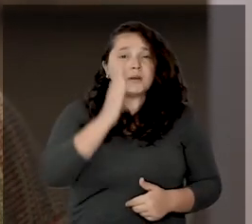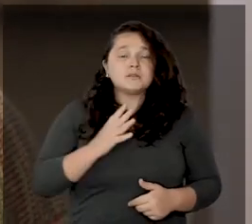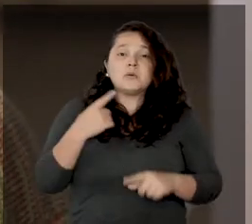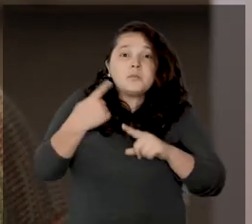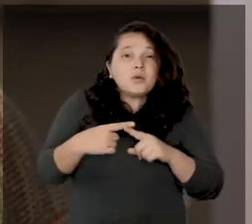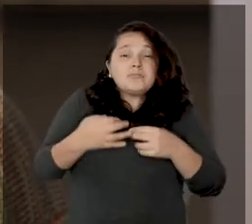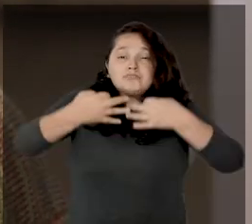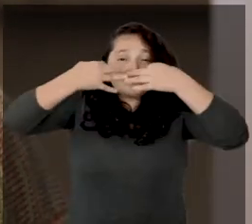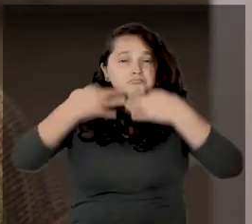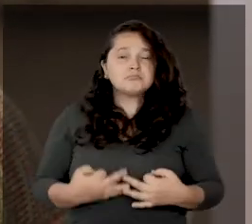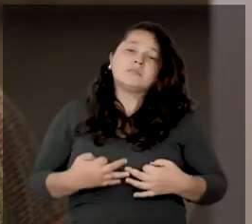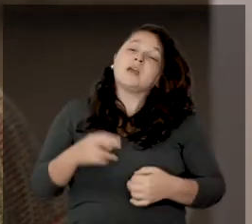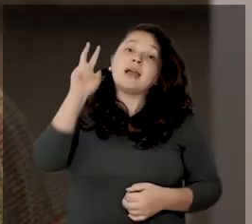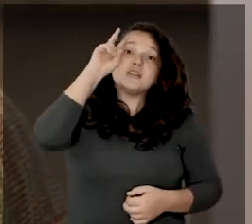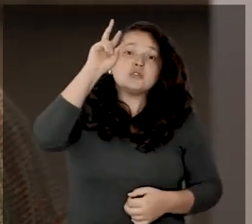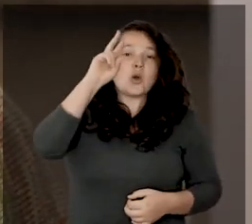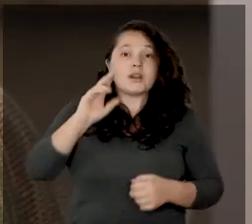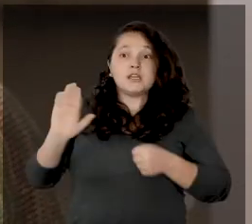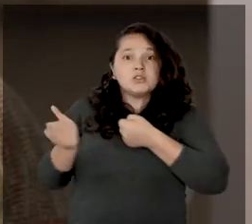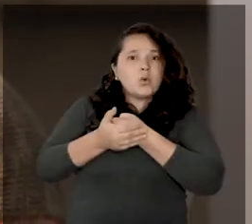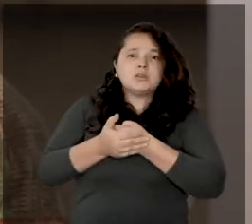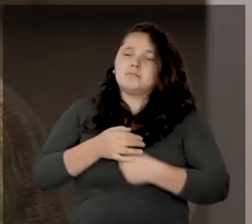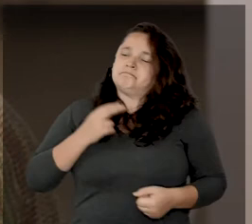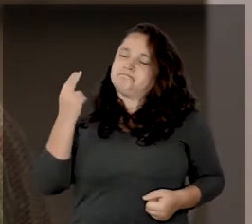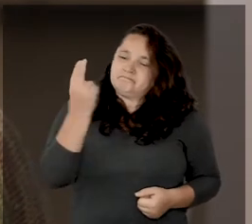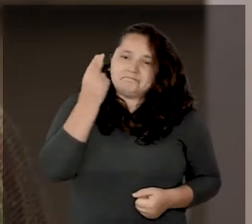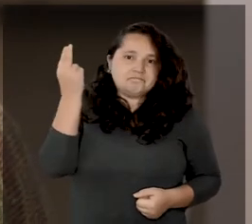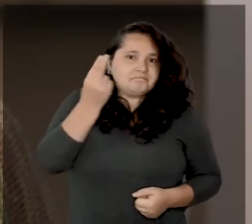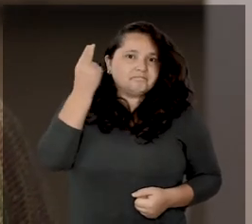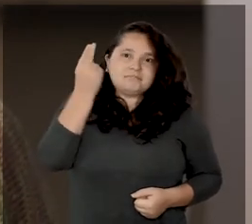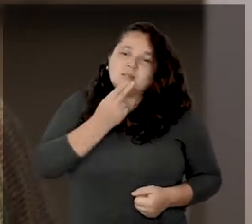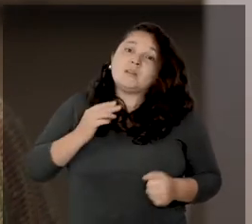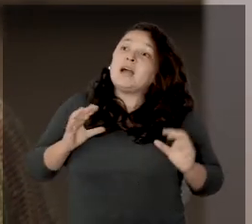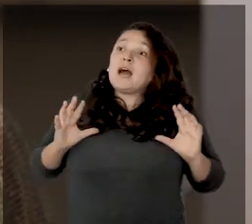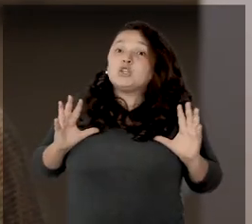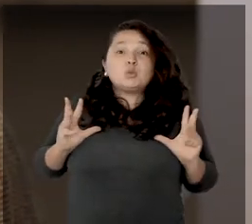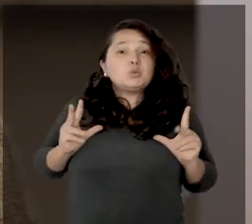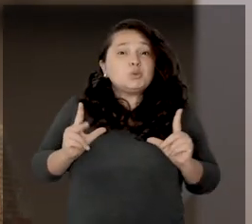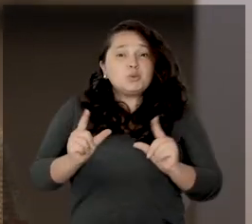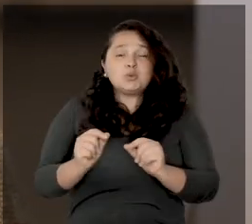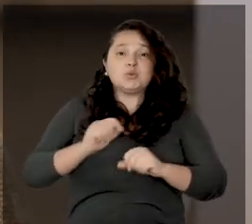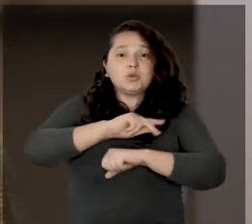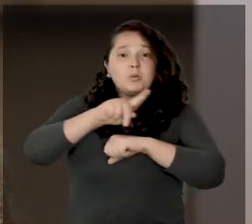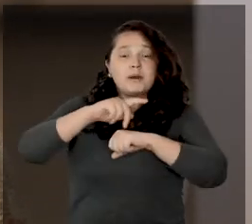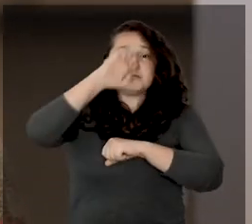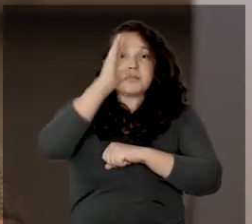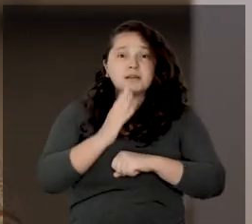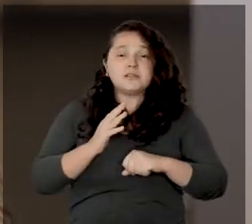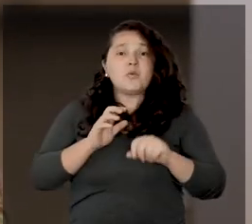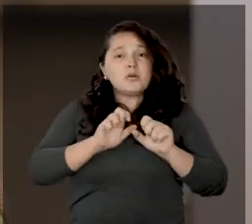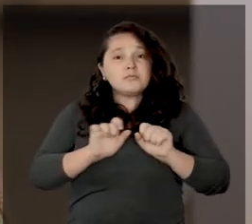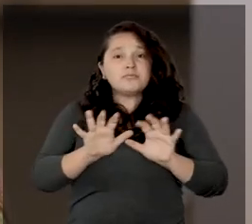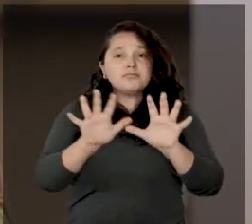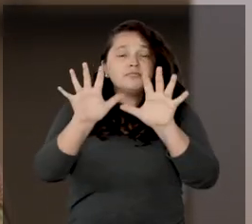não vai dar mais para esconder. Isso vai bater em todas as instâncias do país, né, e especialmente na questão jurídica, do direito. Isso